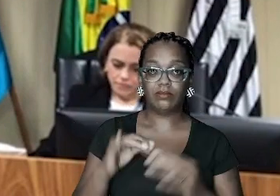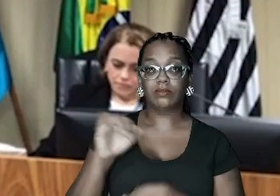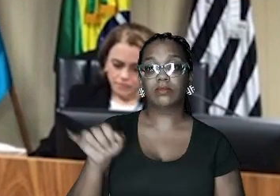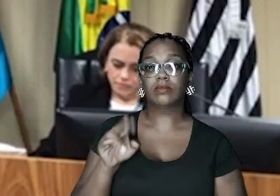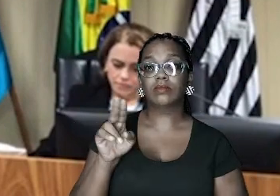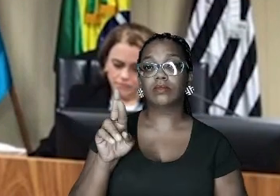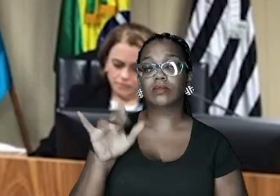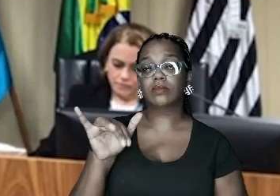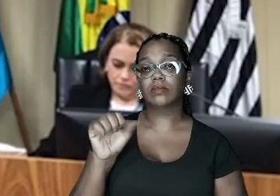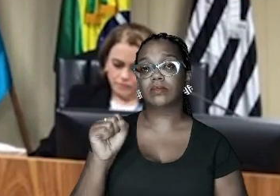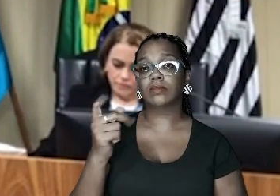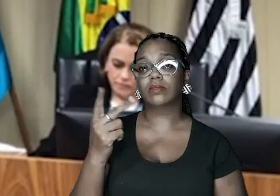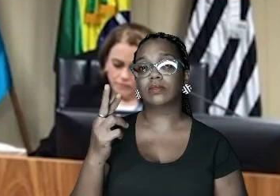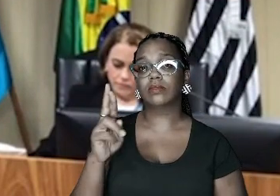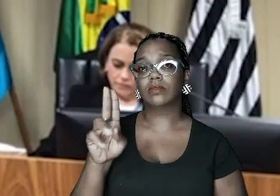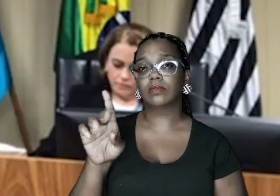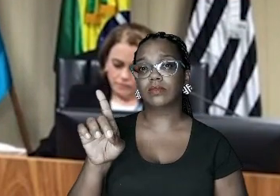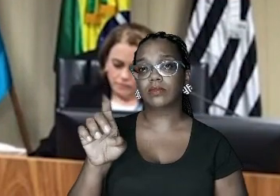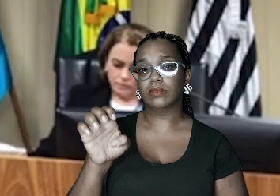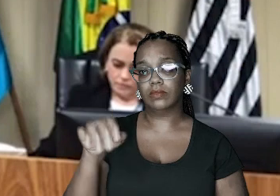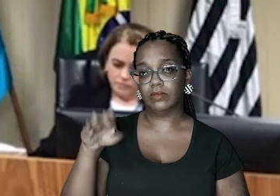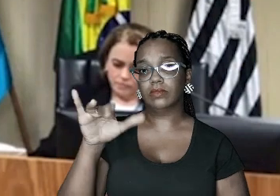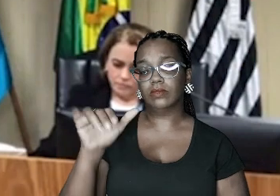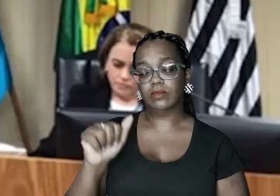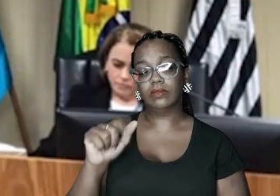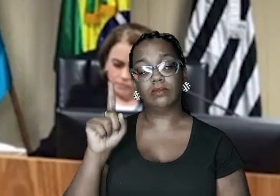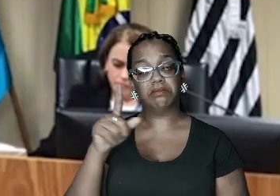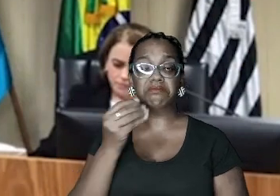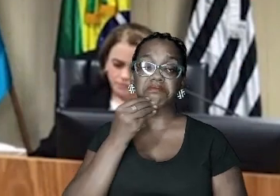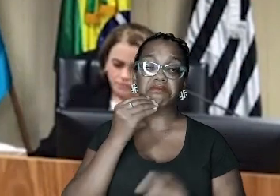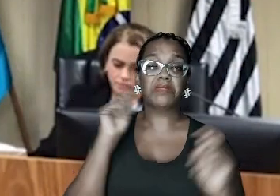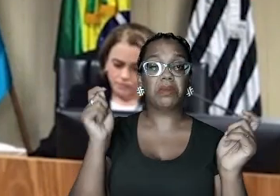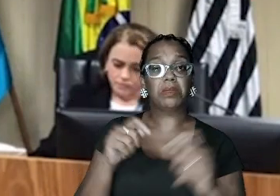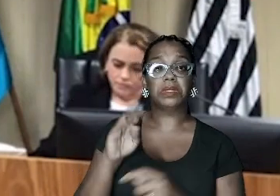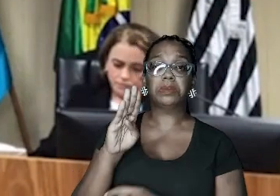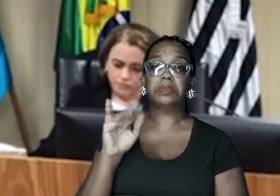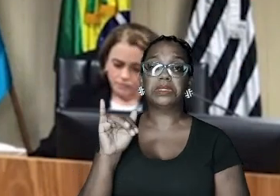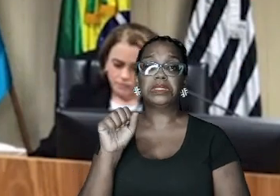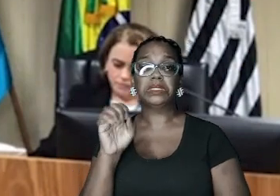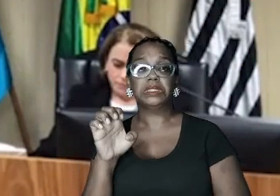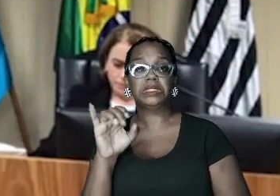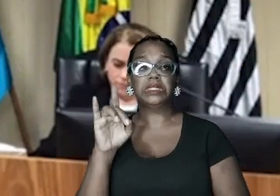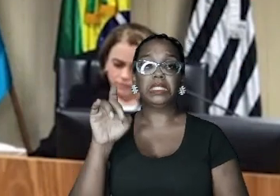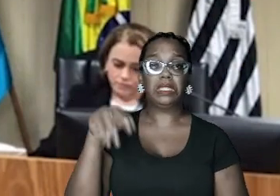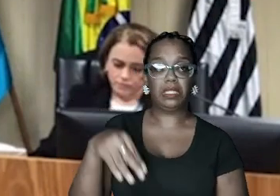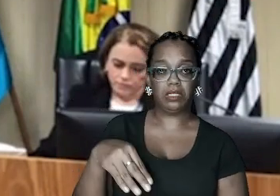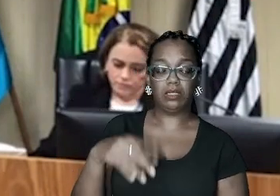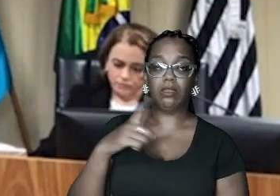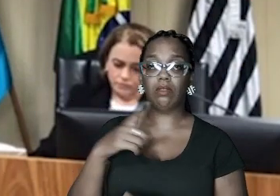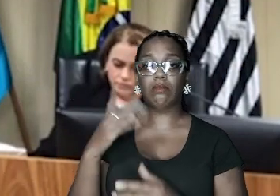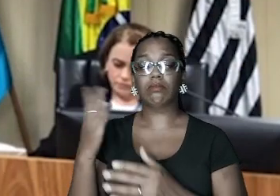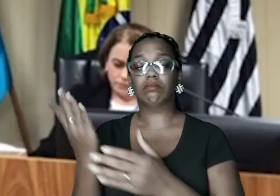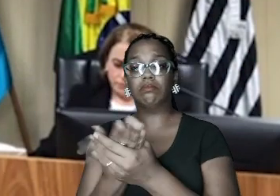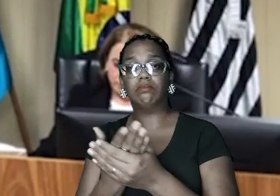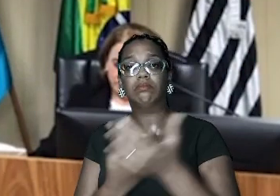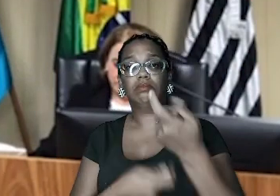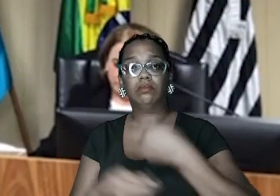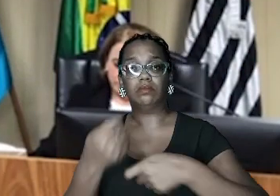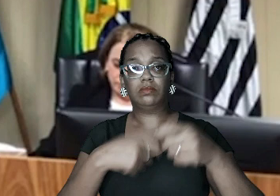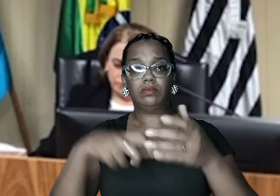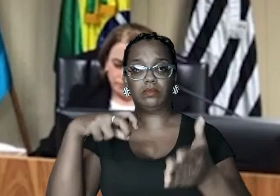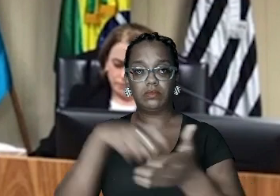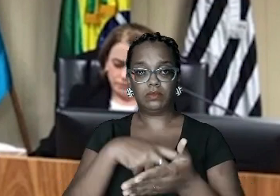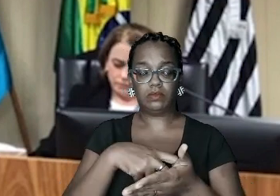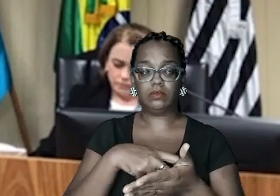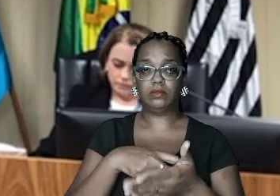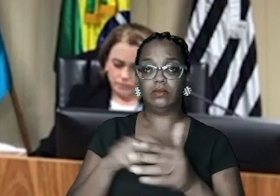ao Largo que eles respeitam as hipóteses em idem entre o processo administrativo sancionador e ação penal eu acho